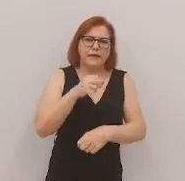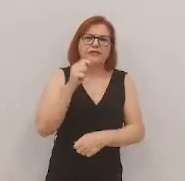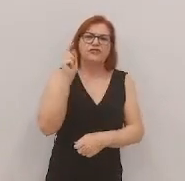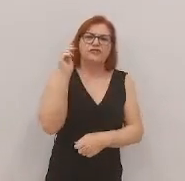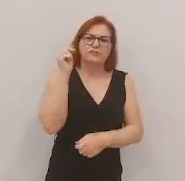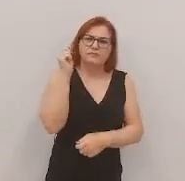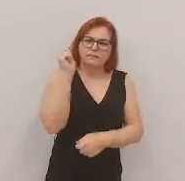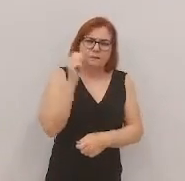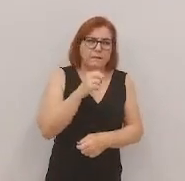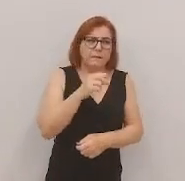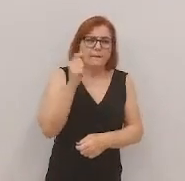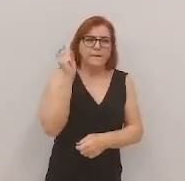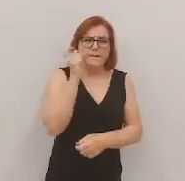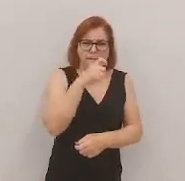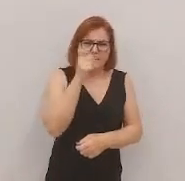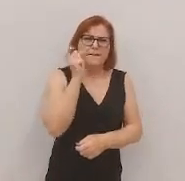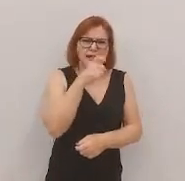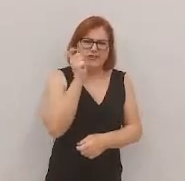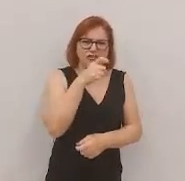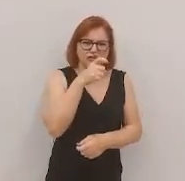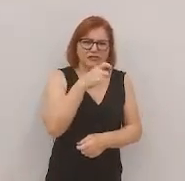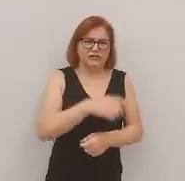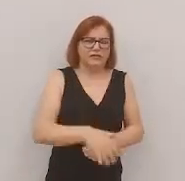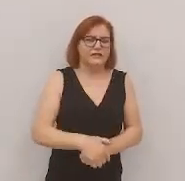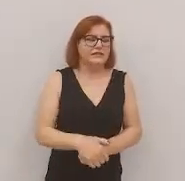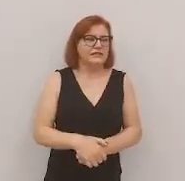mentirosa, ela era